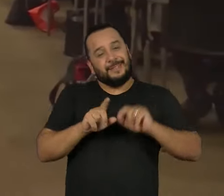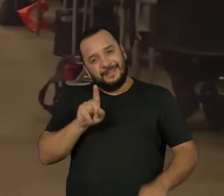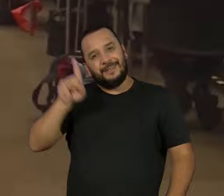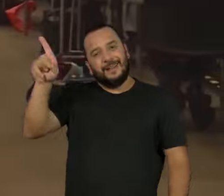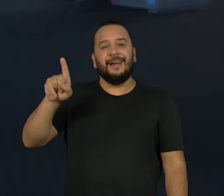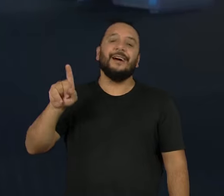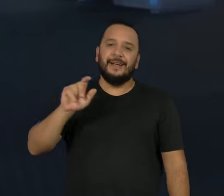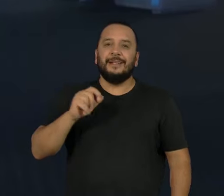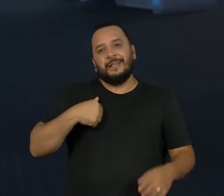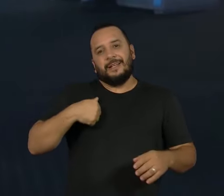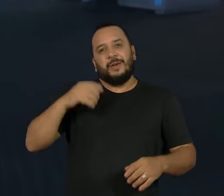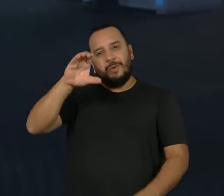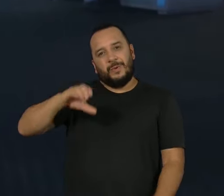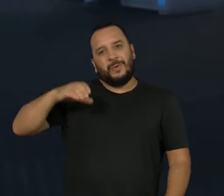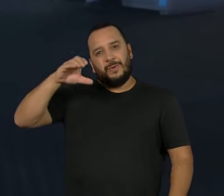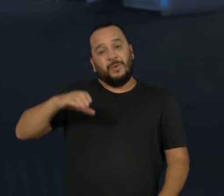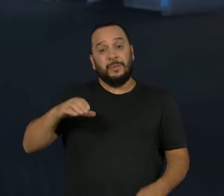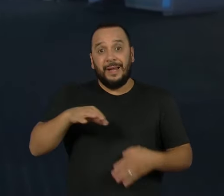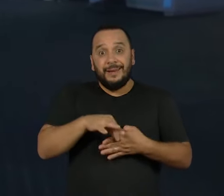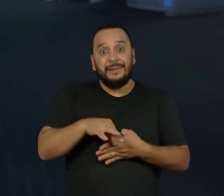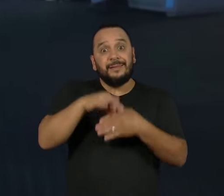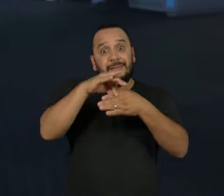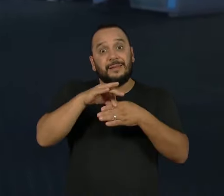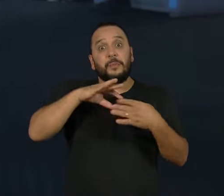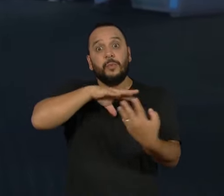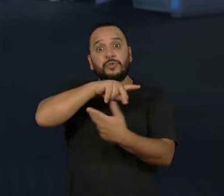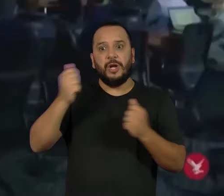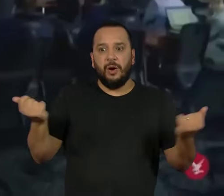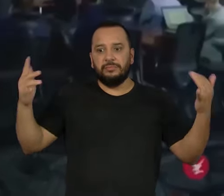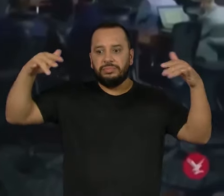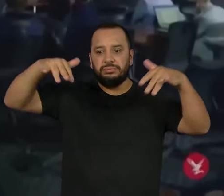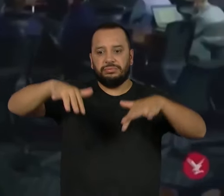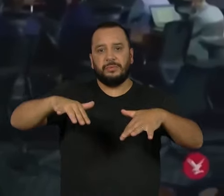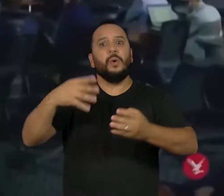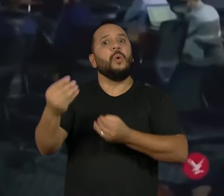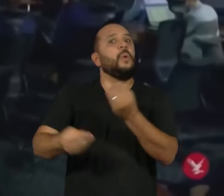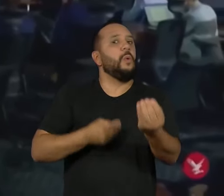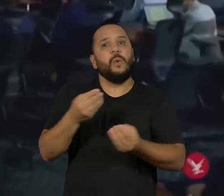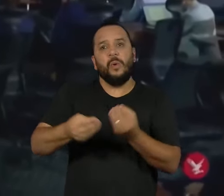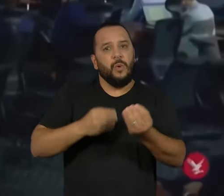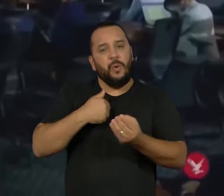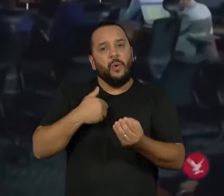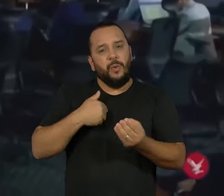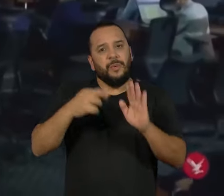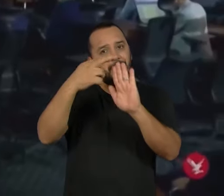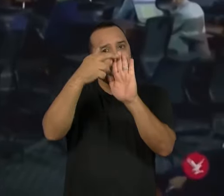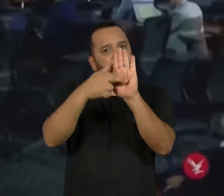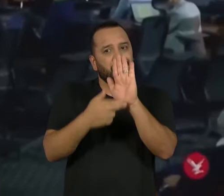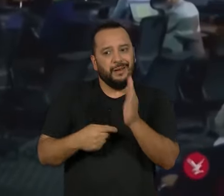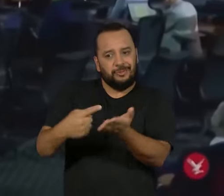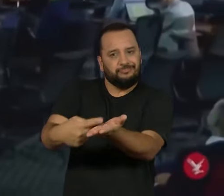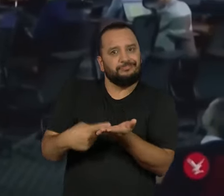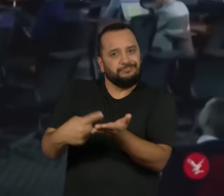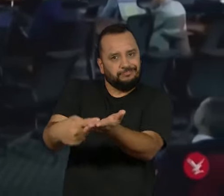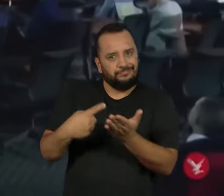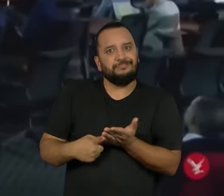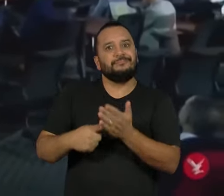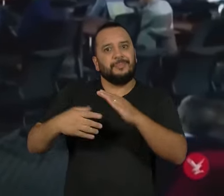para discutir como implementar as metas do novo Marco Global da Biodiversidade, assinado